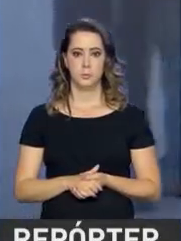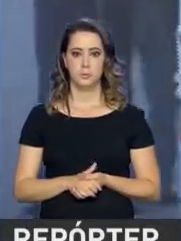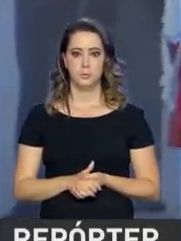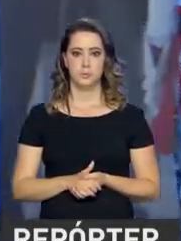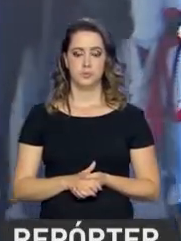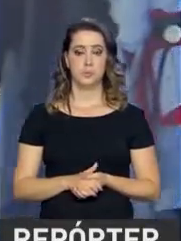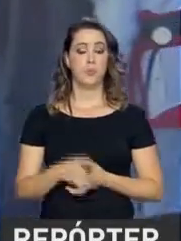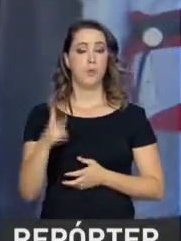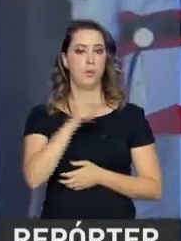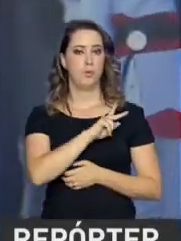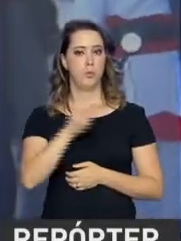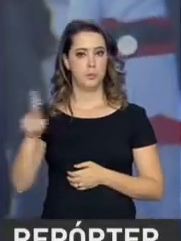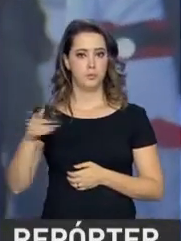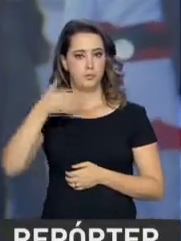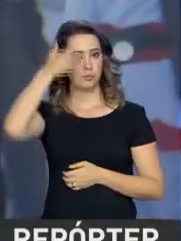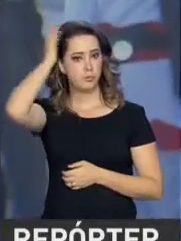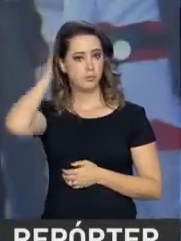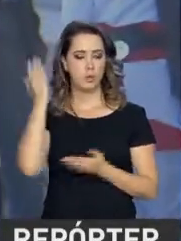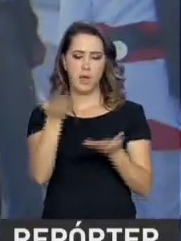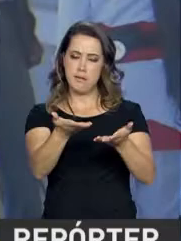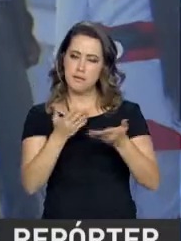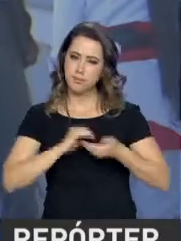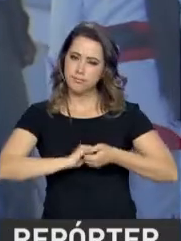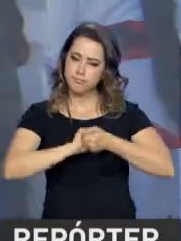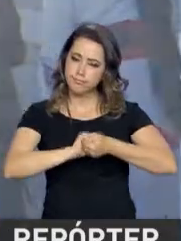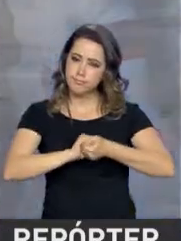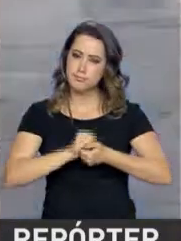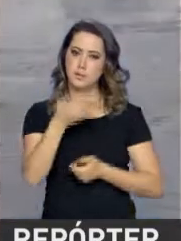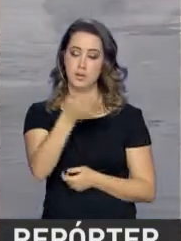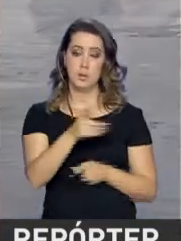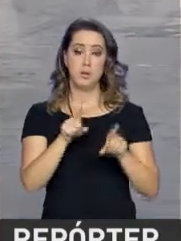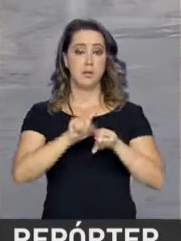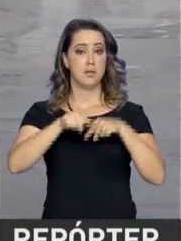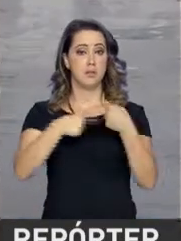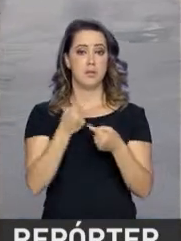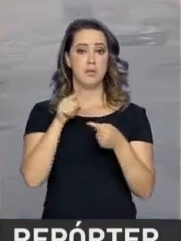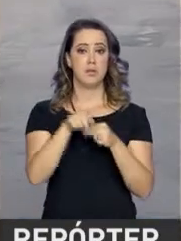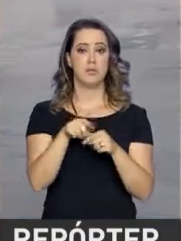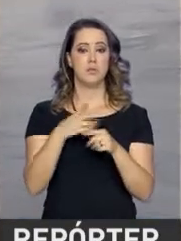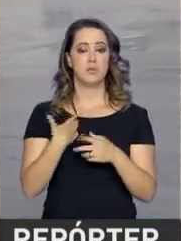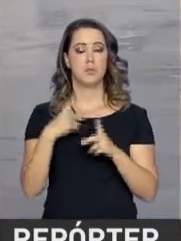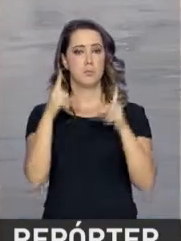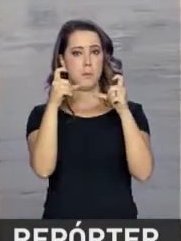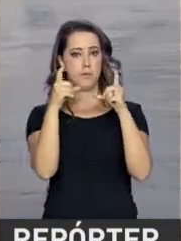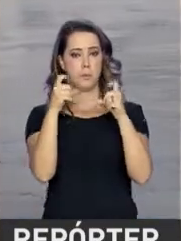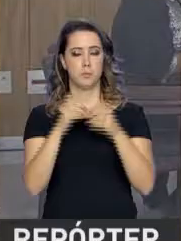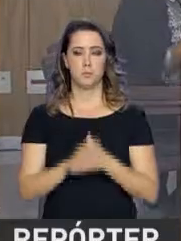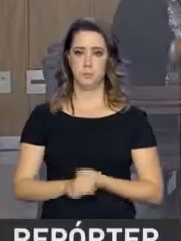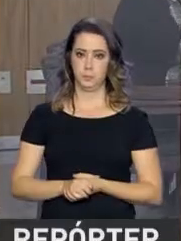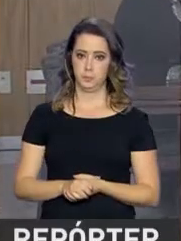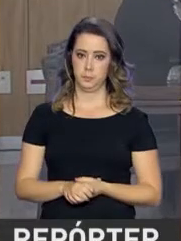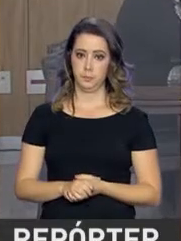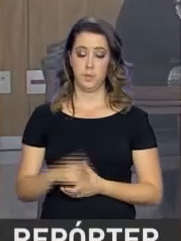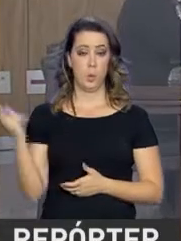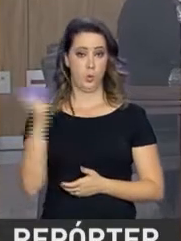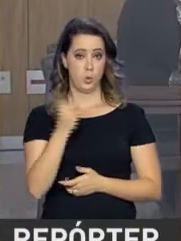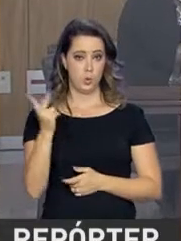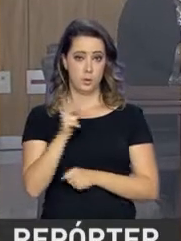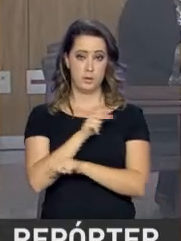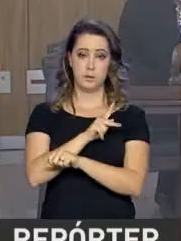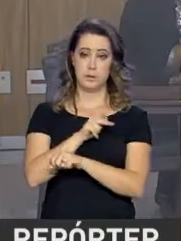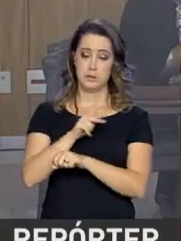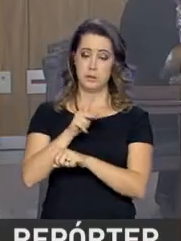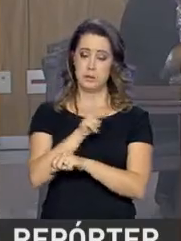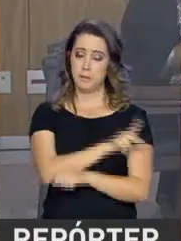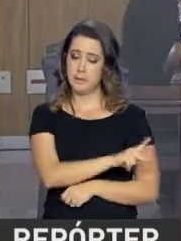o presidente temer recebeu o colega no alto da rampa e em seguida eles posaram para fotos os dois presidentes